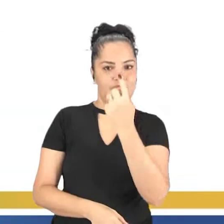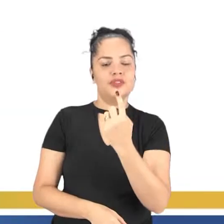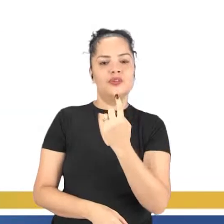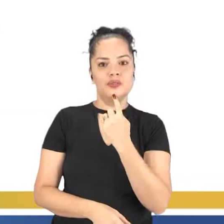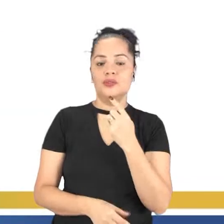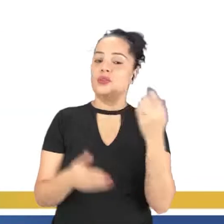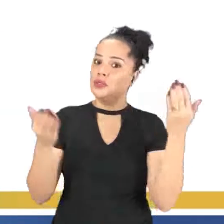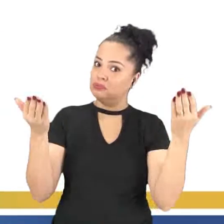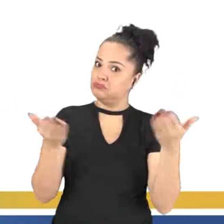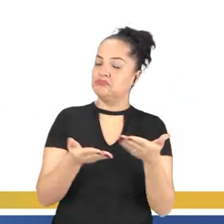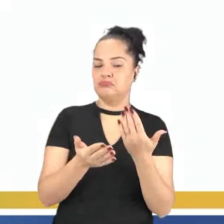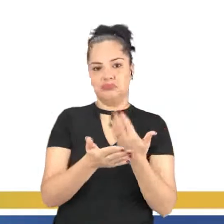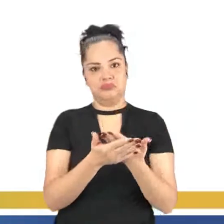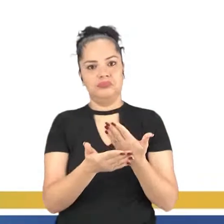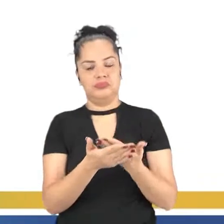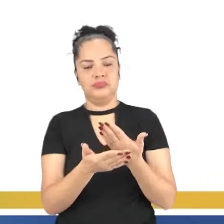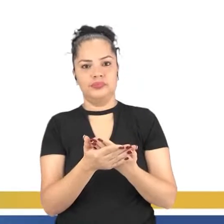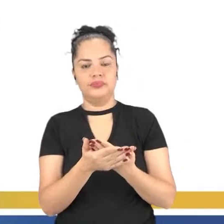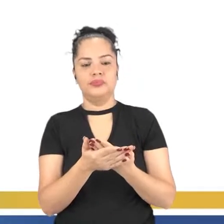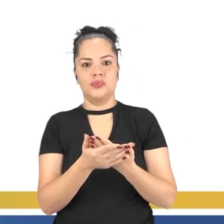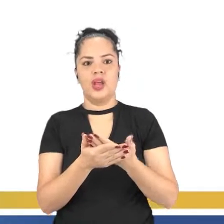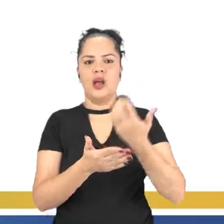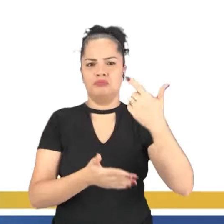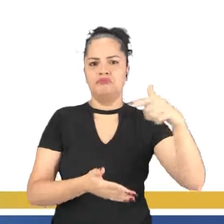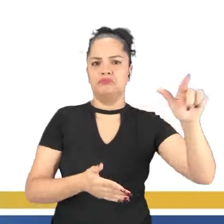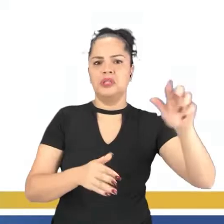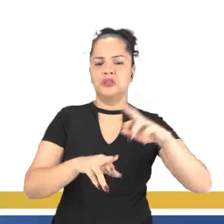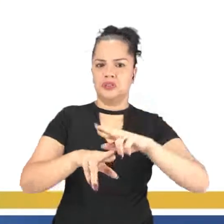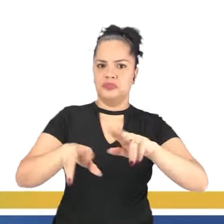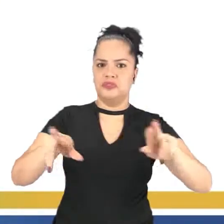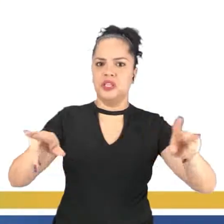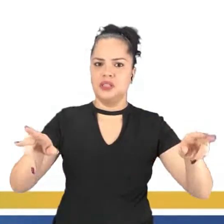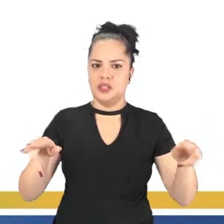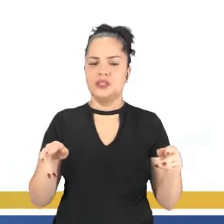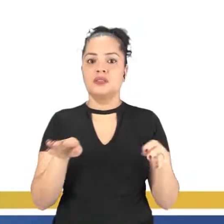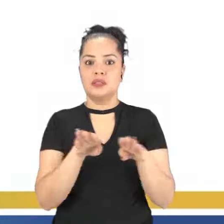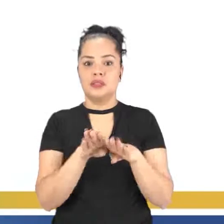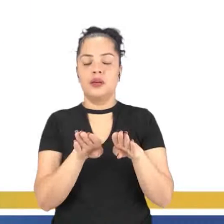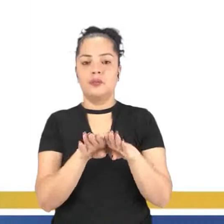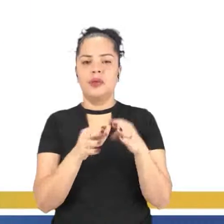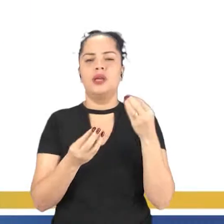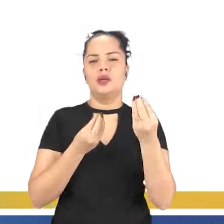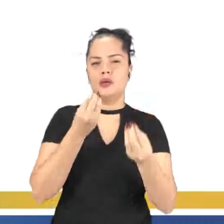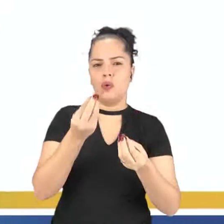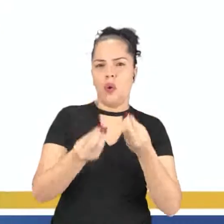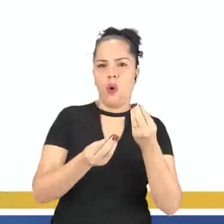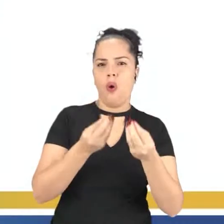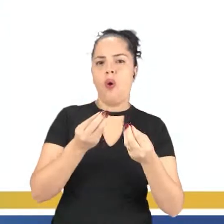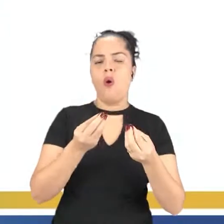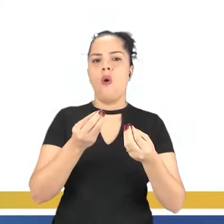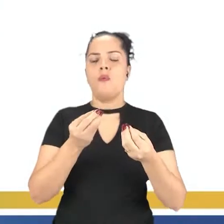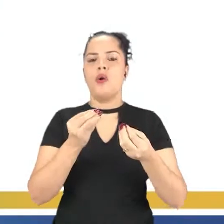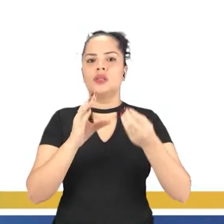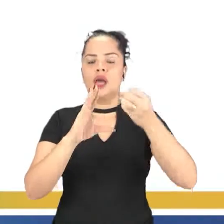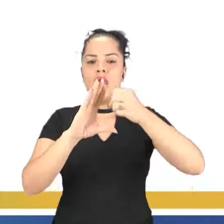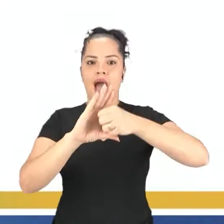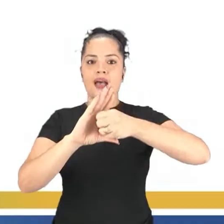justamente hoje. Não só elas em termos de apresentação, mas em termos de propriedades, definições e